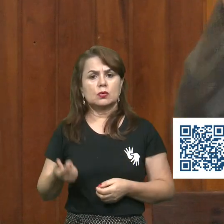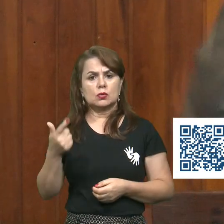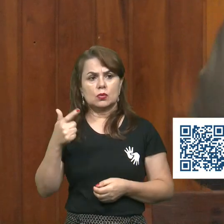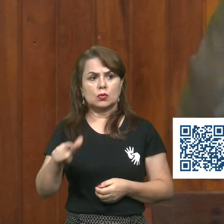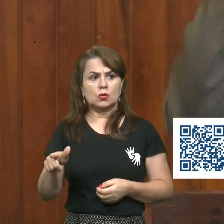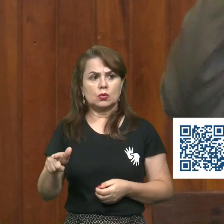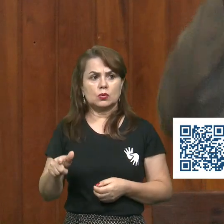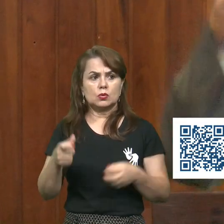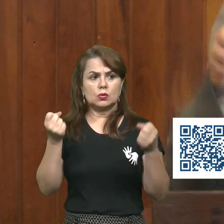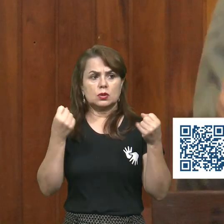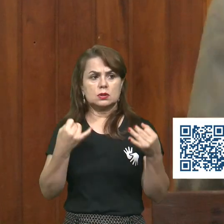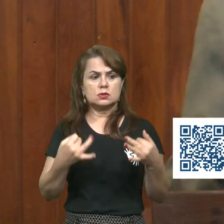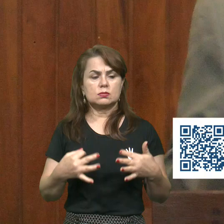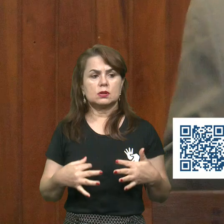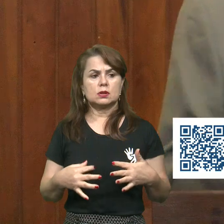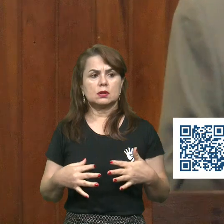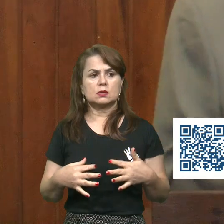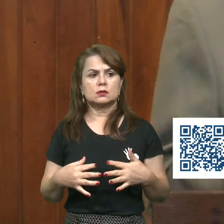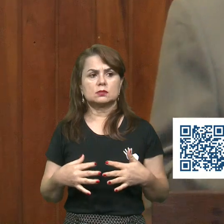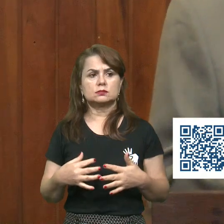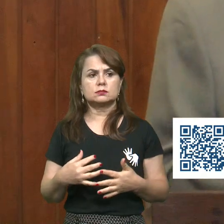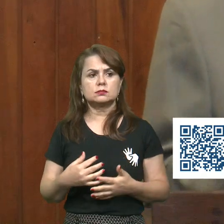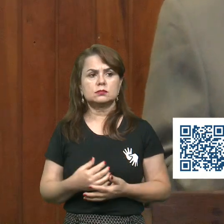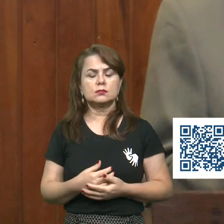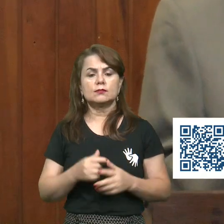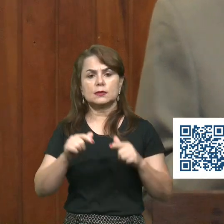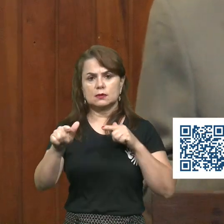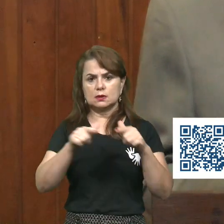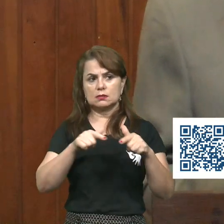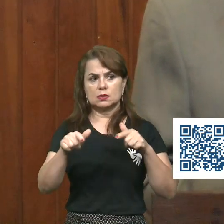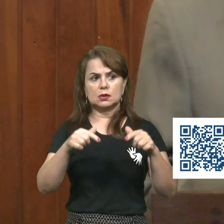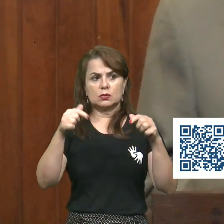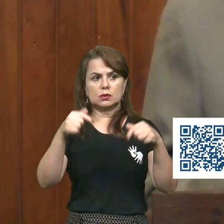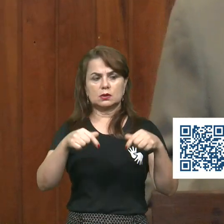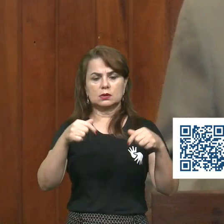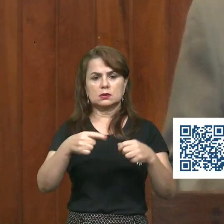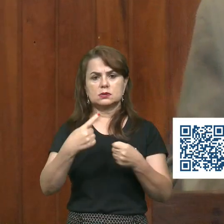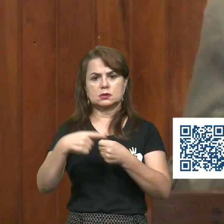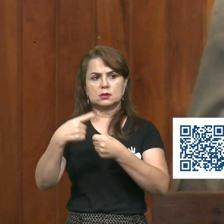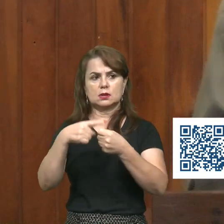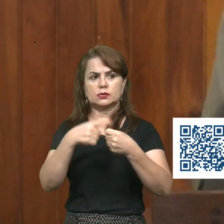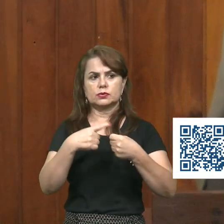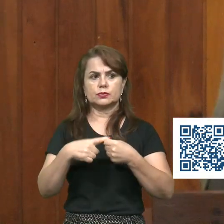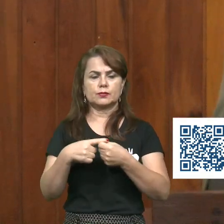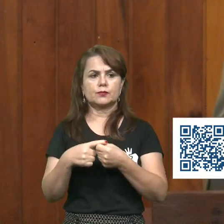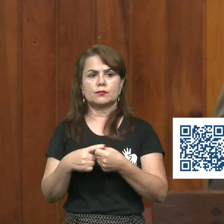uma outra concepção do nosso trabalho aqui na nossa cidade.